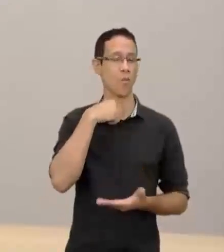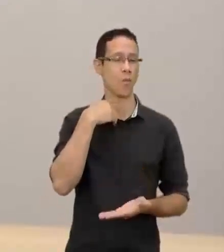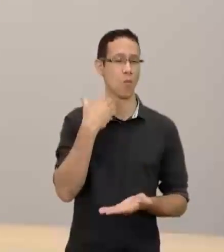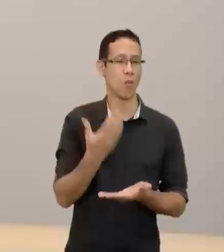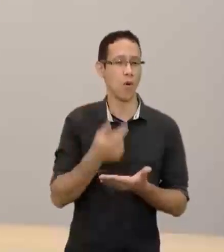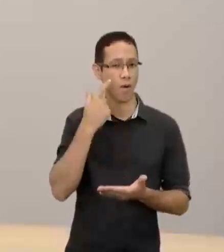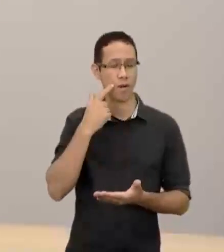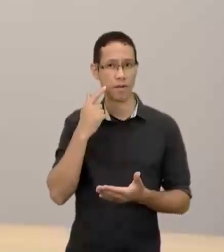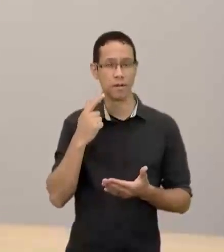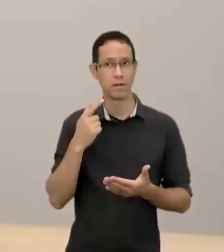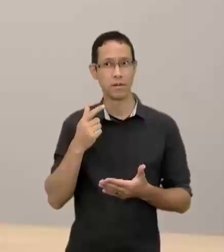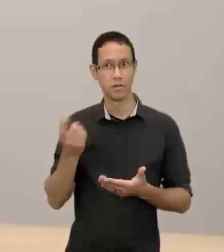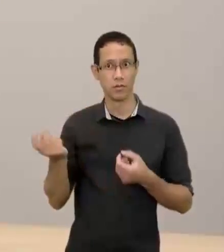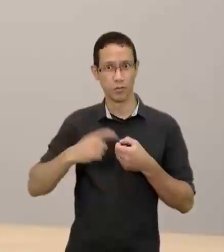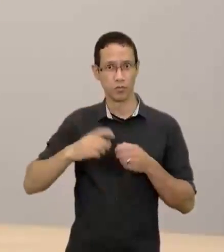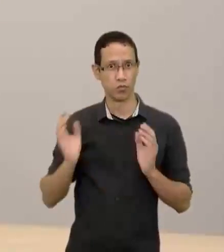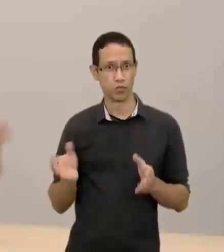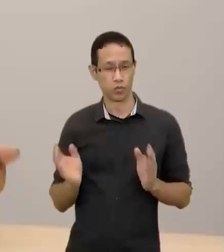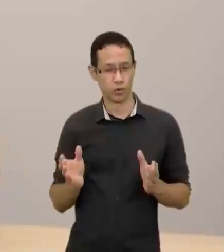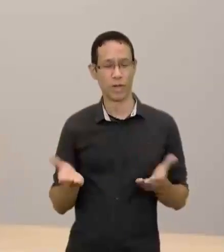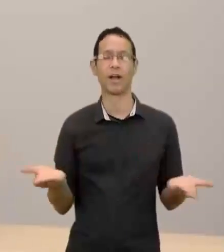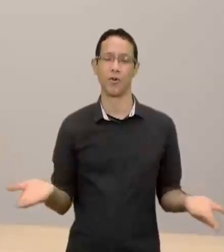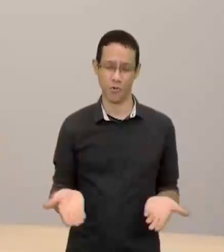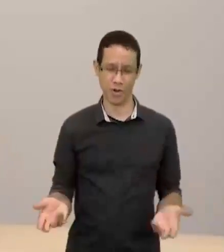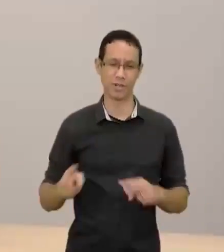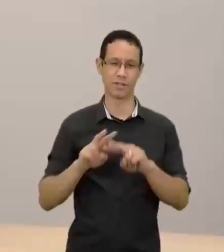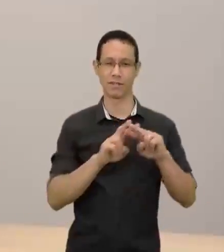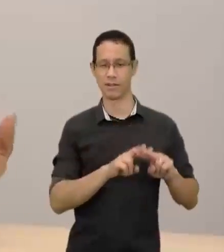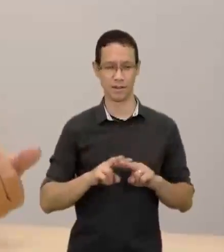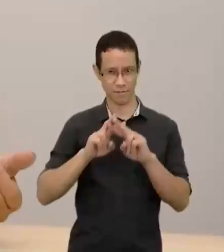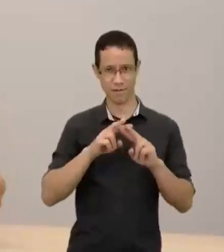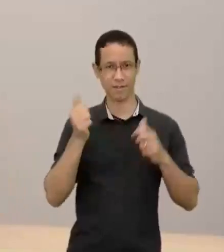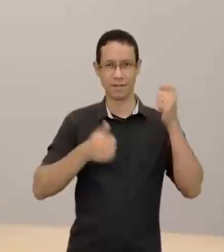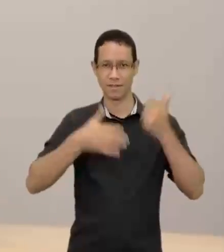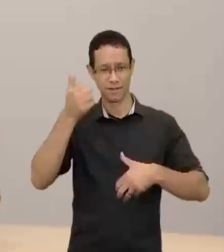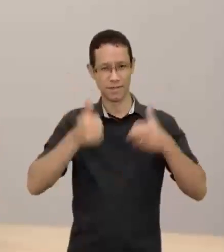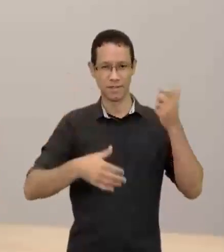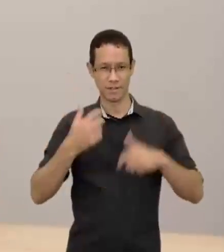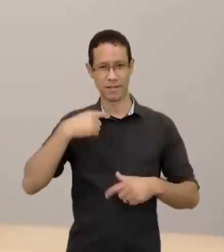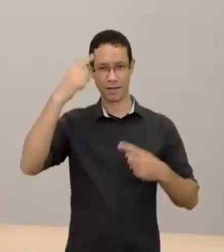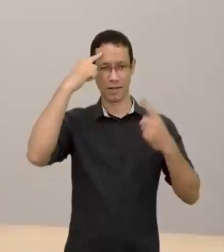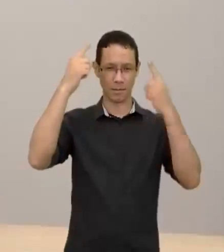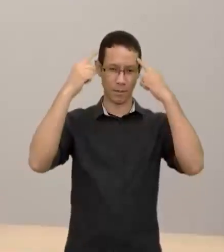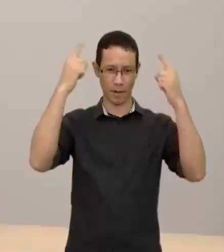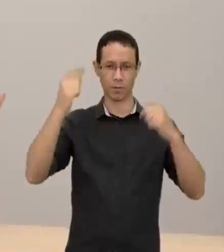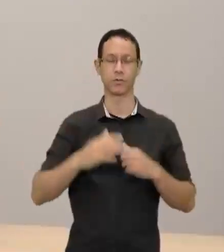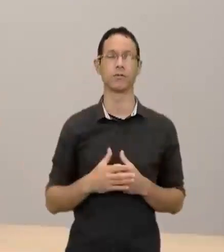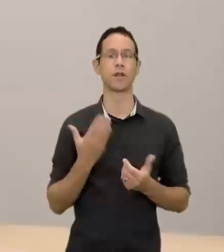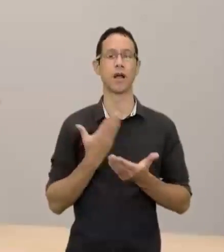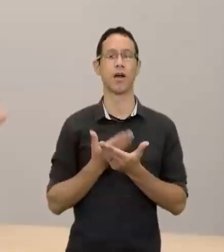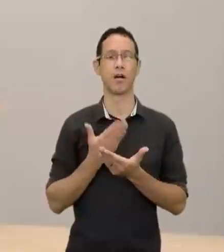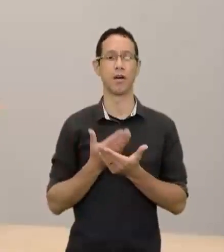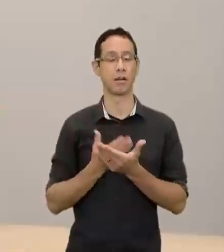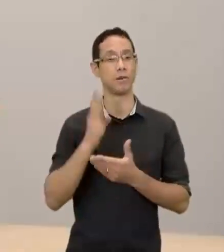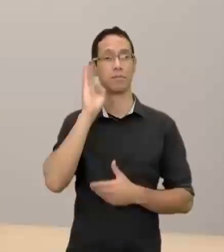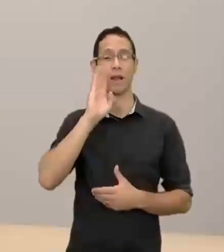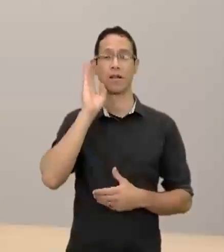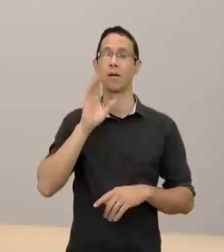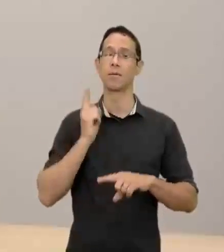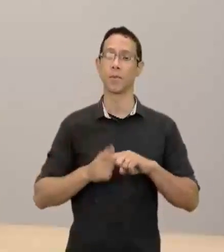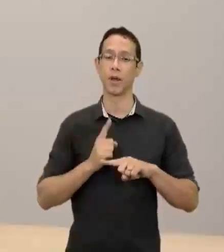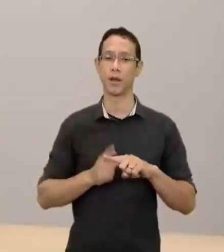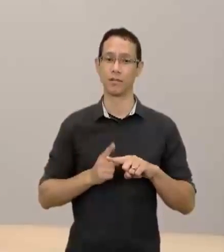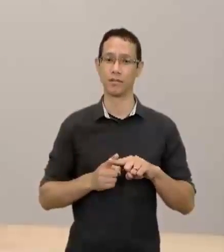acordando que as aulas haviam voltado. E hoje nós estamos aqui retomando, relembrando. E é uma aula muito bacana. Por